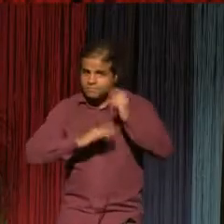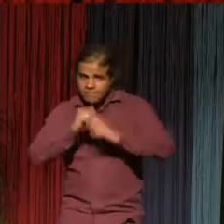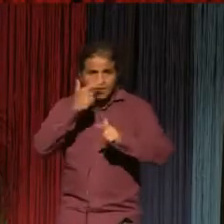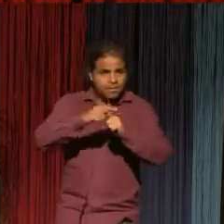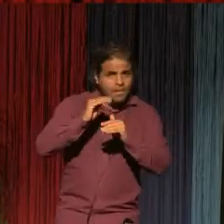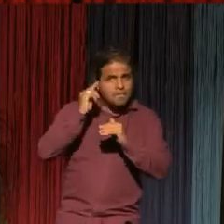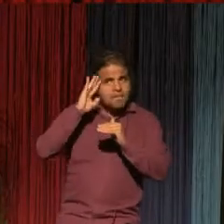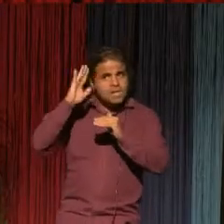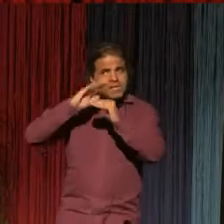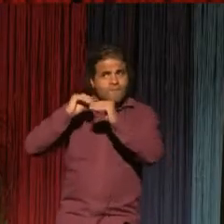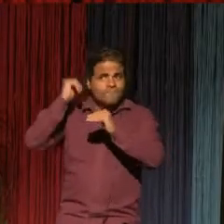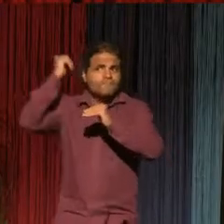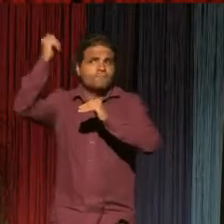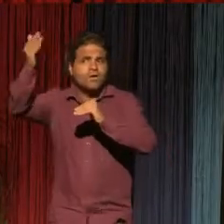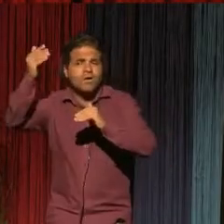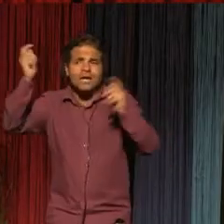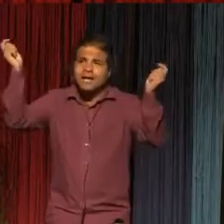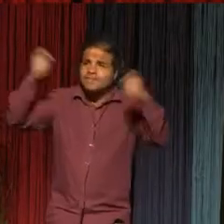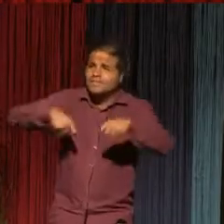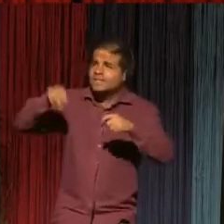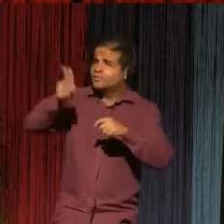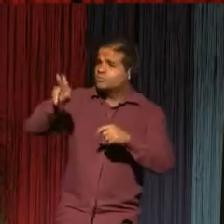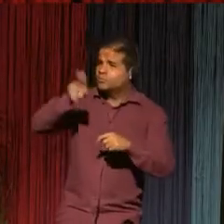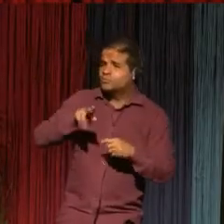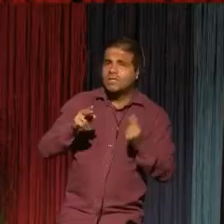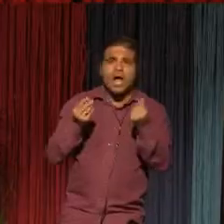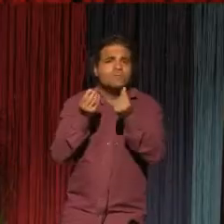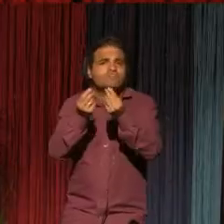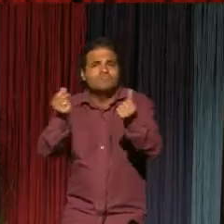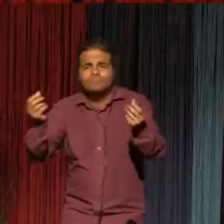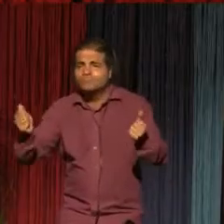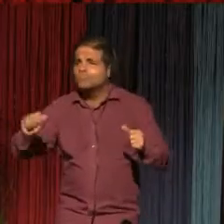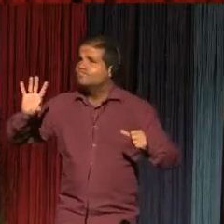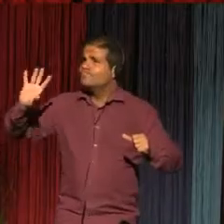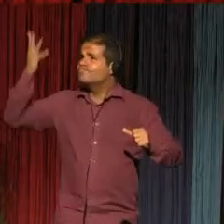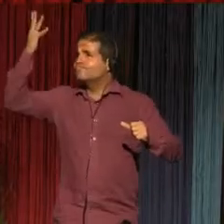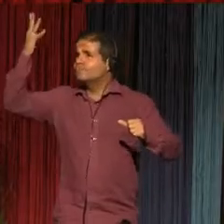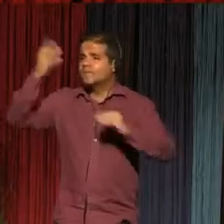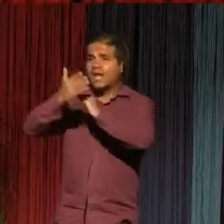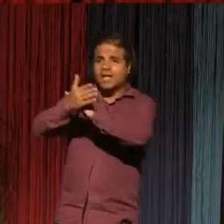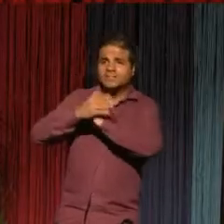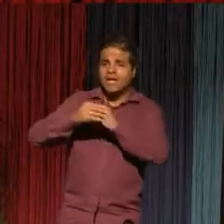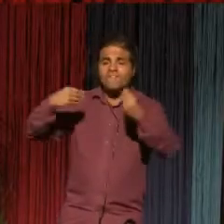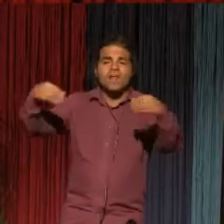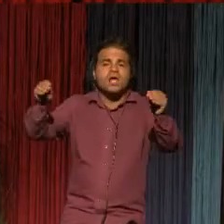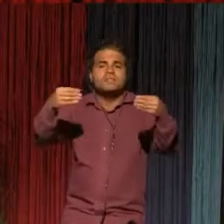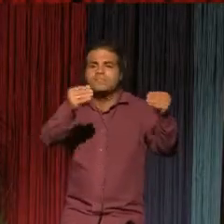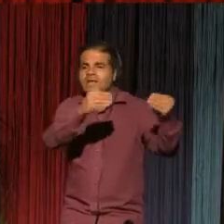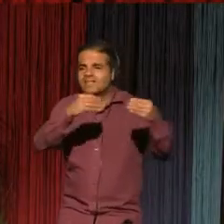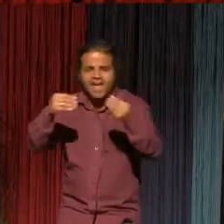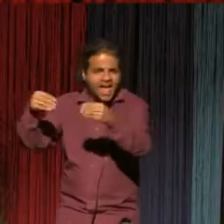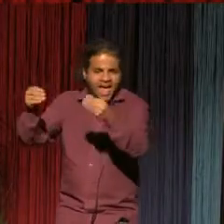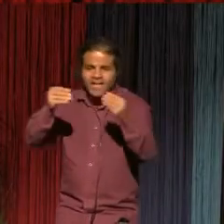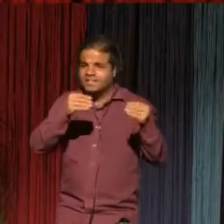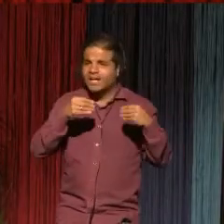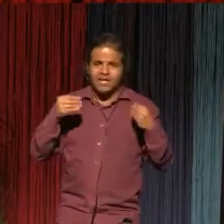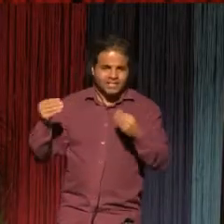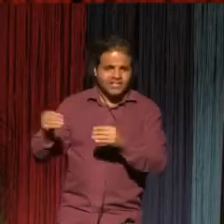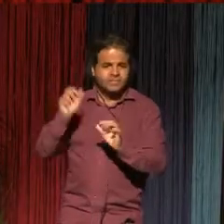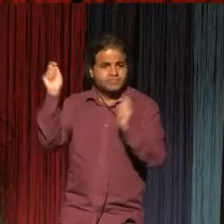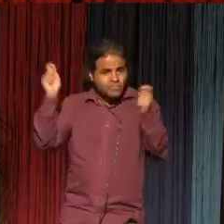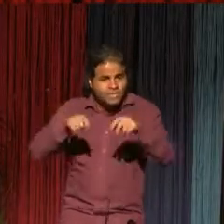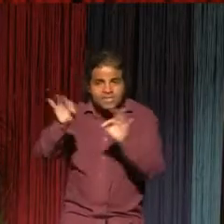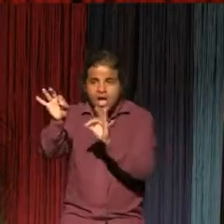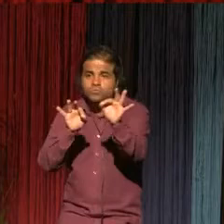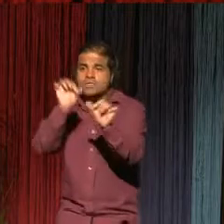pensar fora da caixa, a capacidade de usar o acaso a seu favor, a flexibilidade de se ajustar